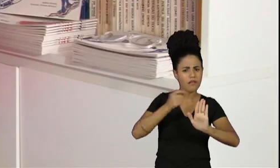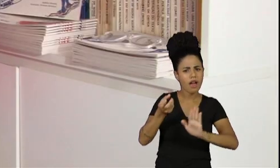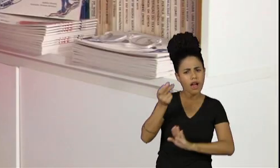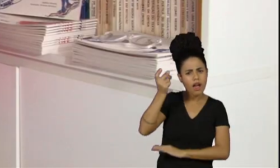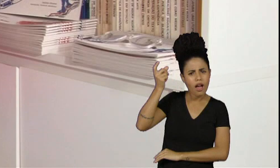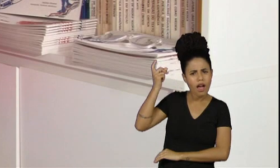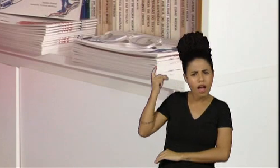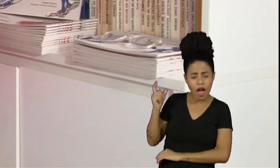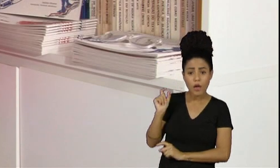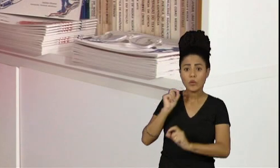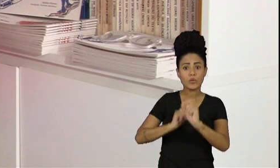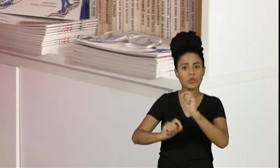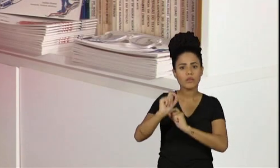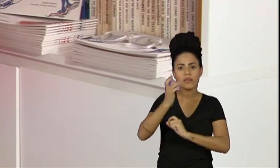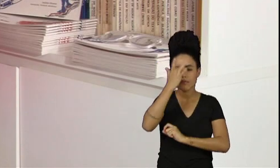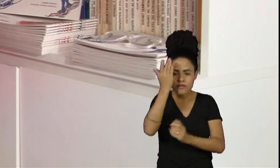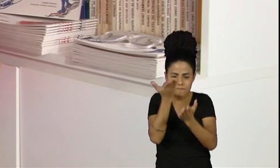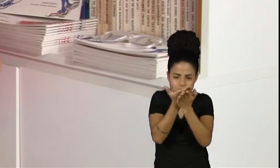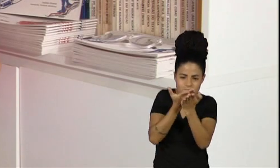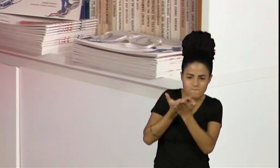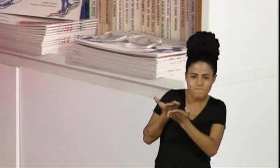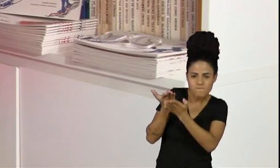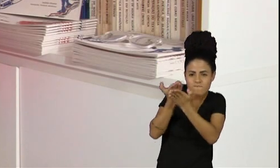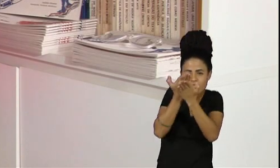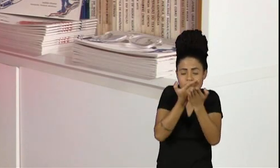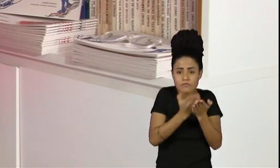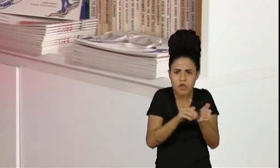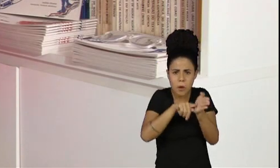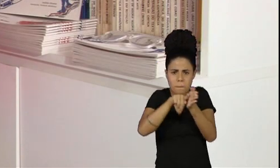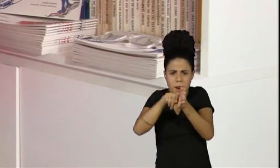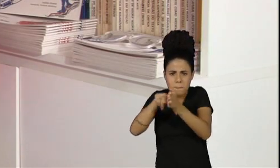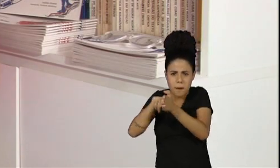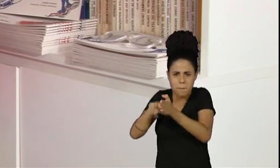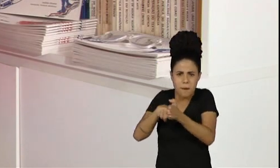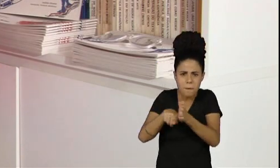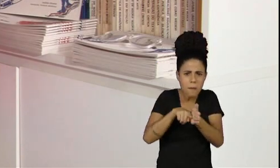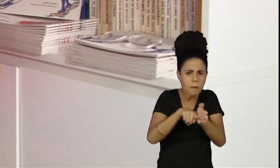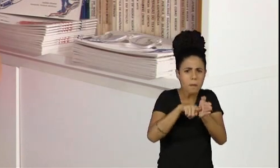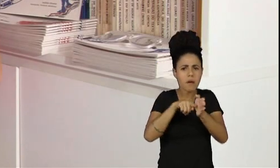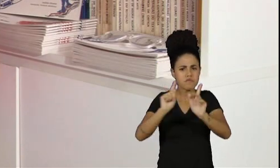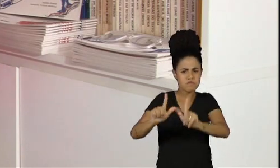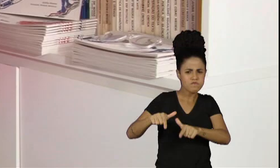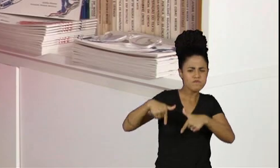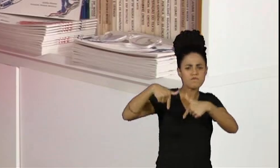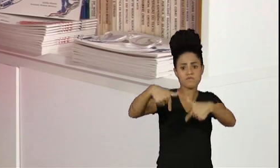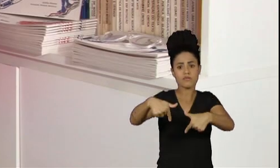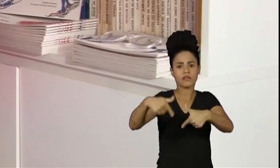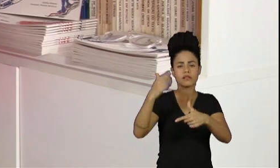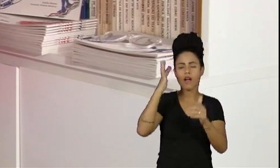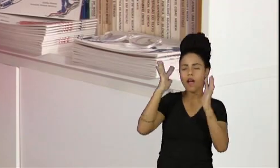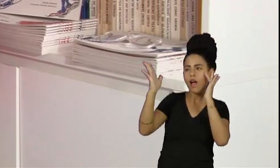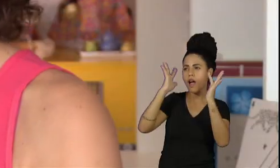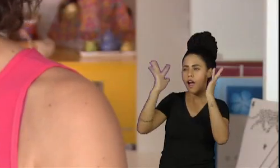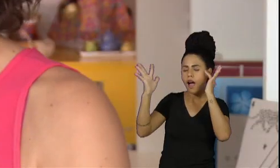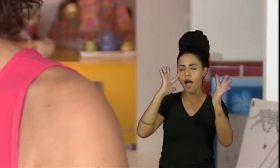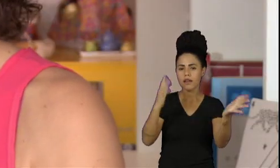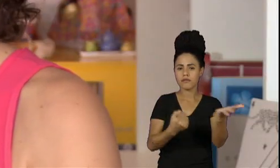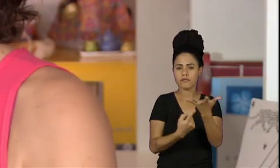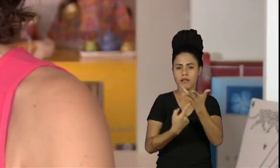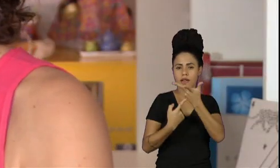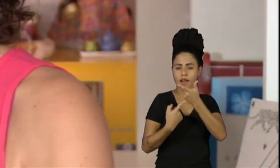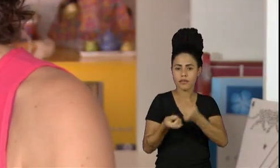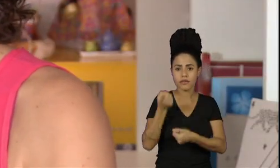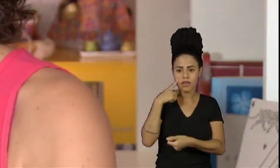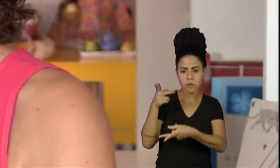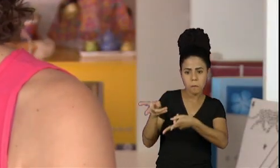momento e os estudantes que estavam ali lutando na linha de frente junto com um grupo de artistas, de pensadores da época, captaram essa